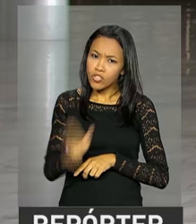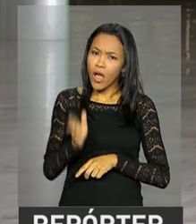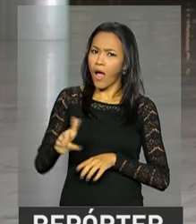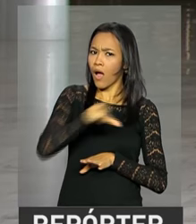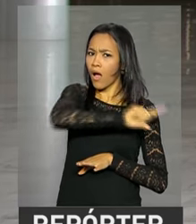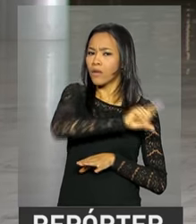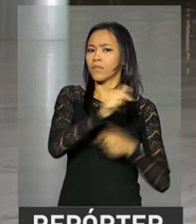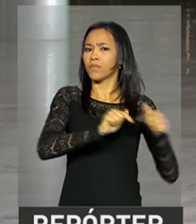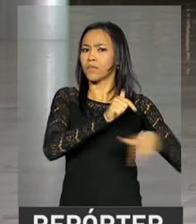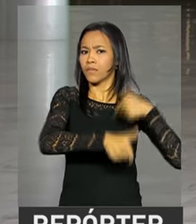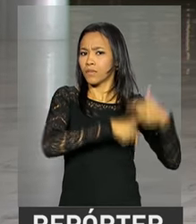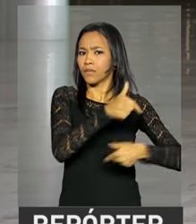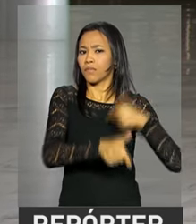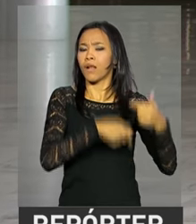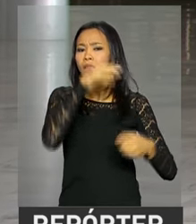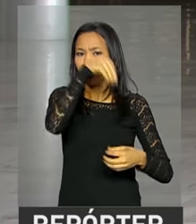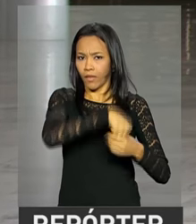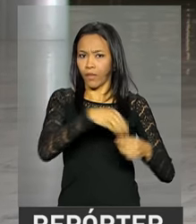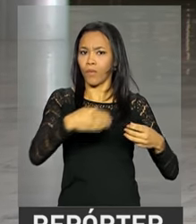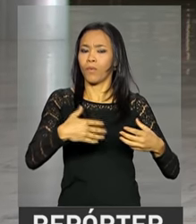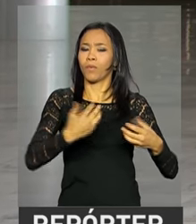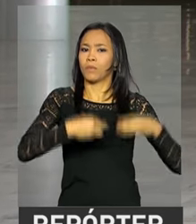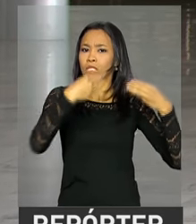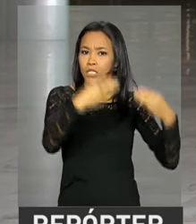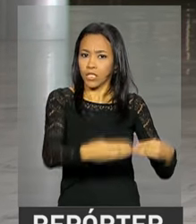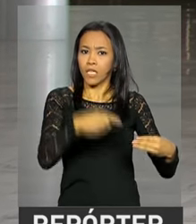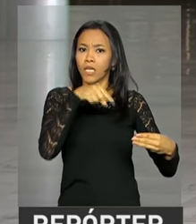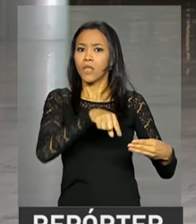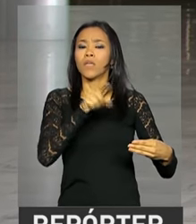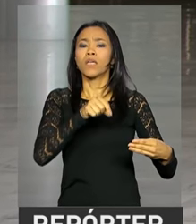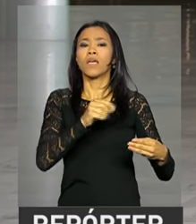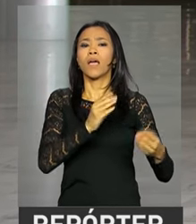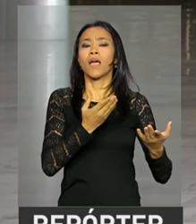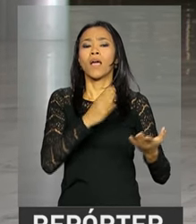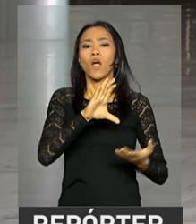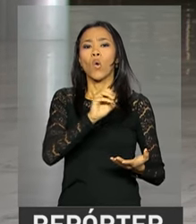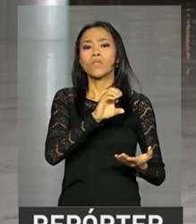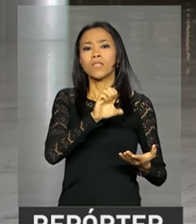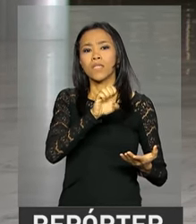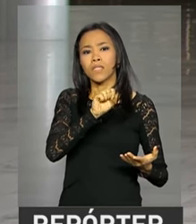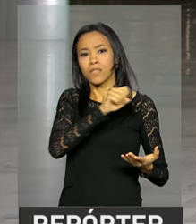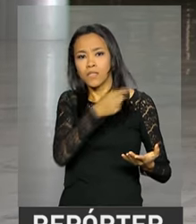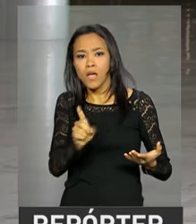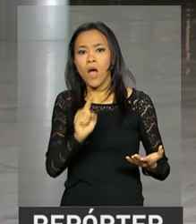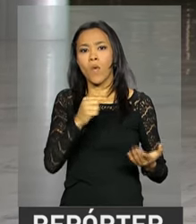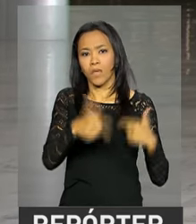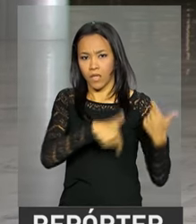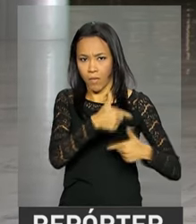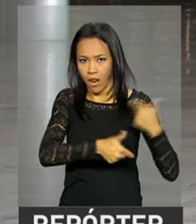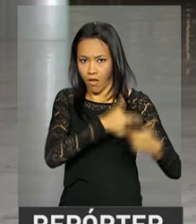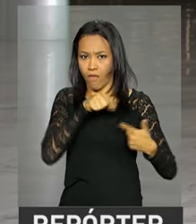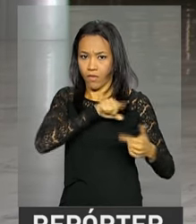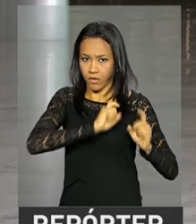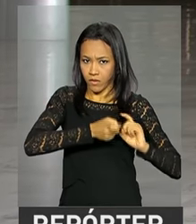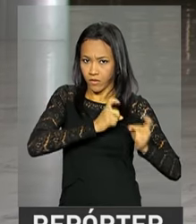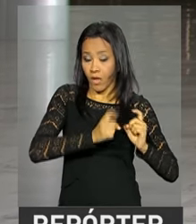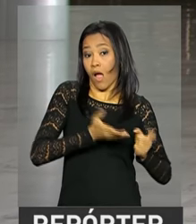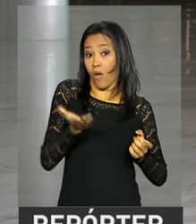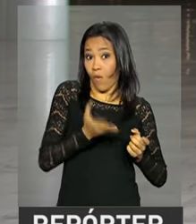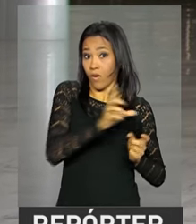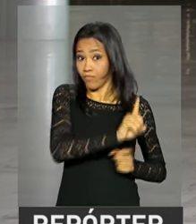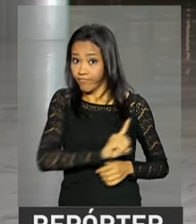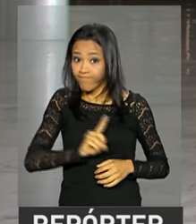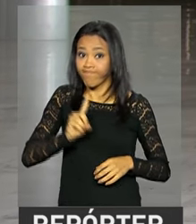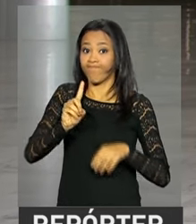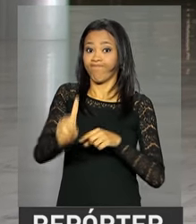parcerias de investimentos do governo federal, que realiza concessões do governo à iniciativa privada. Moreira Franco continuará